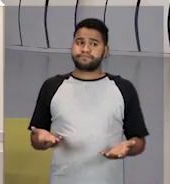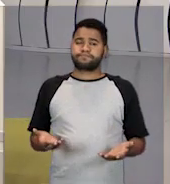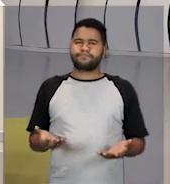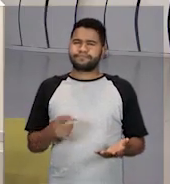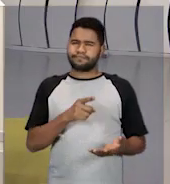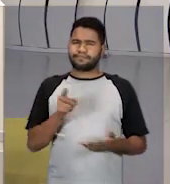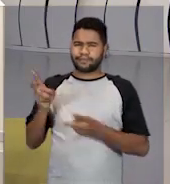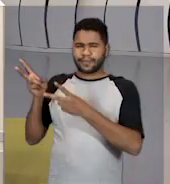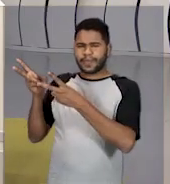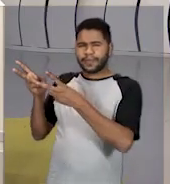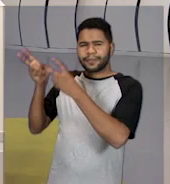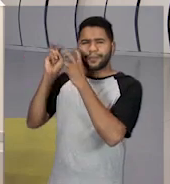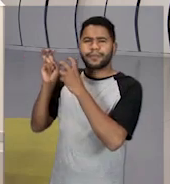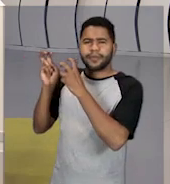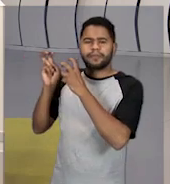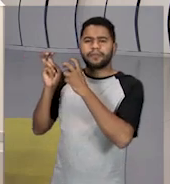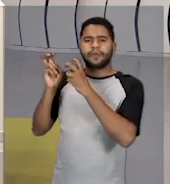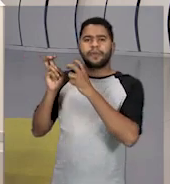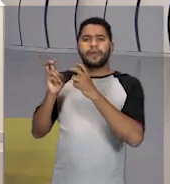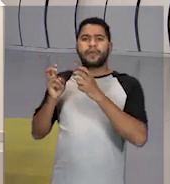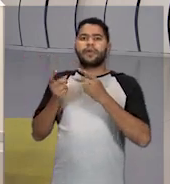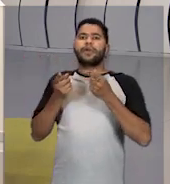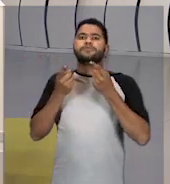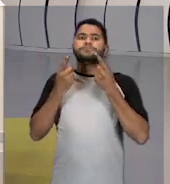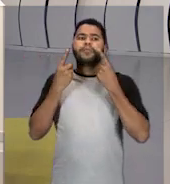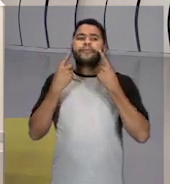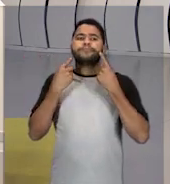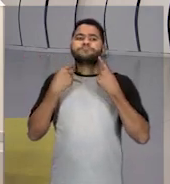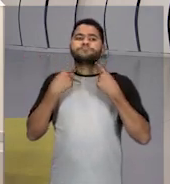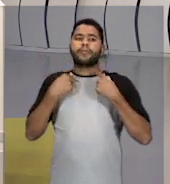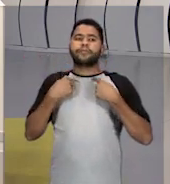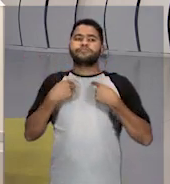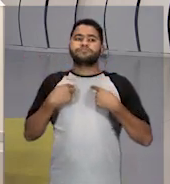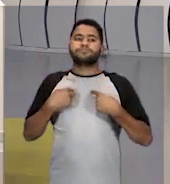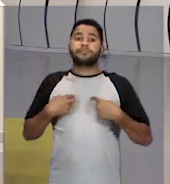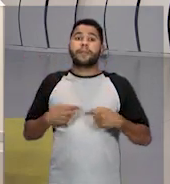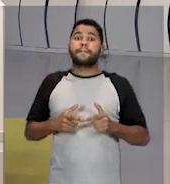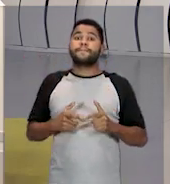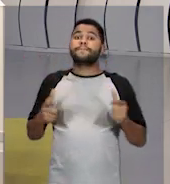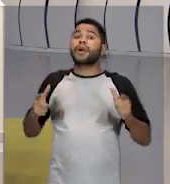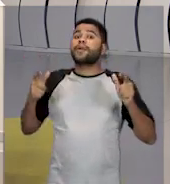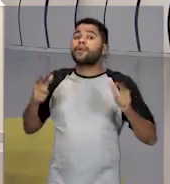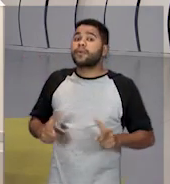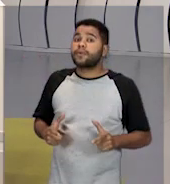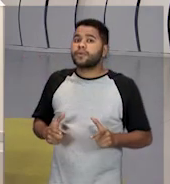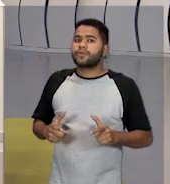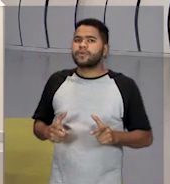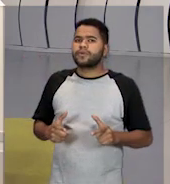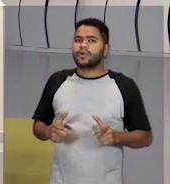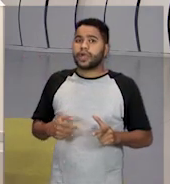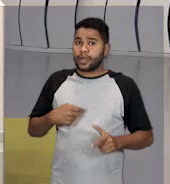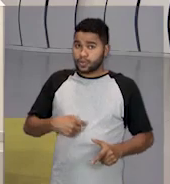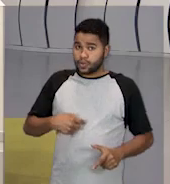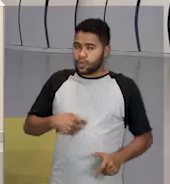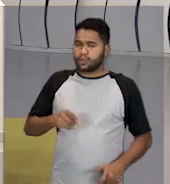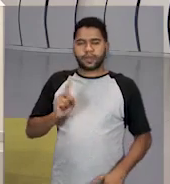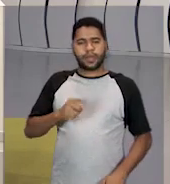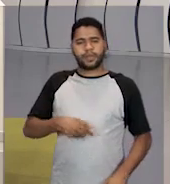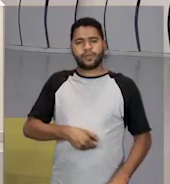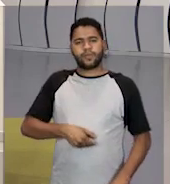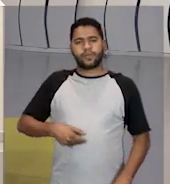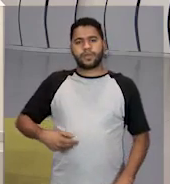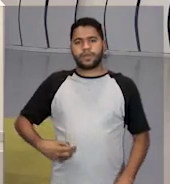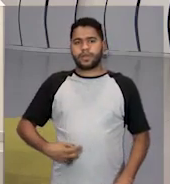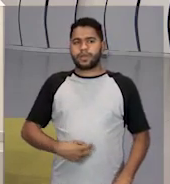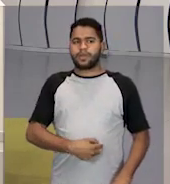vocês perceberam? A digestão, ela ocorre em maior parte, sabe aonde? Não é no estômago, é no intestino. O